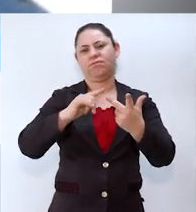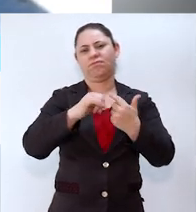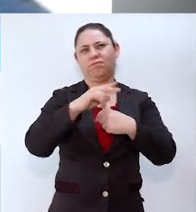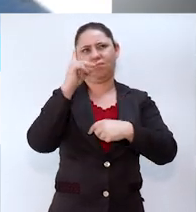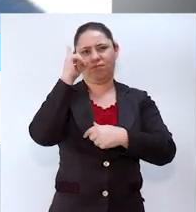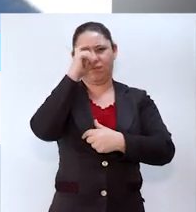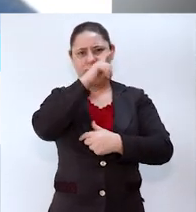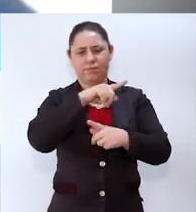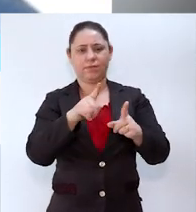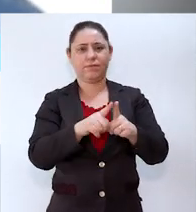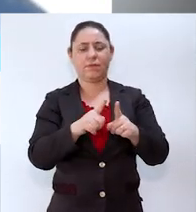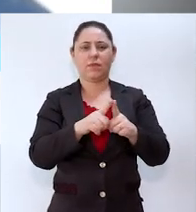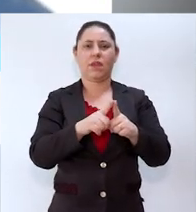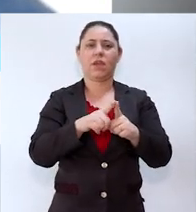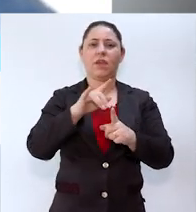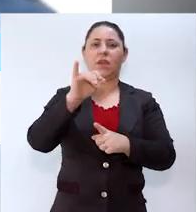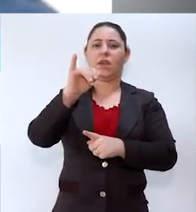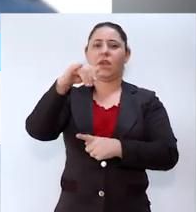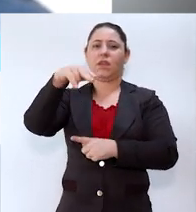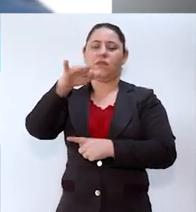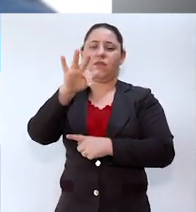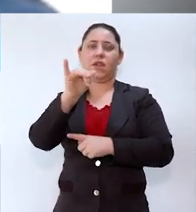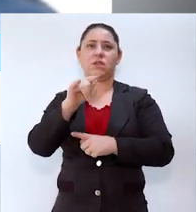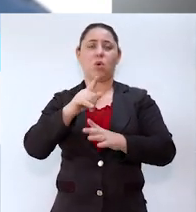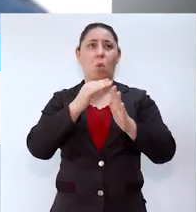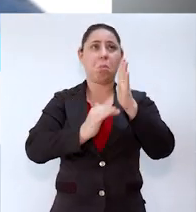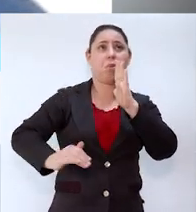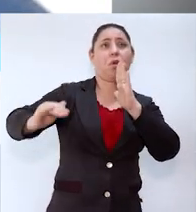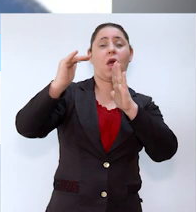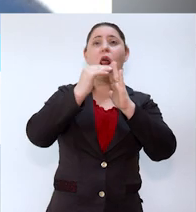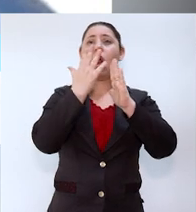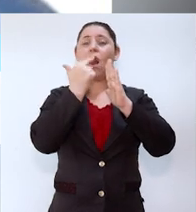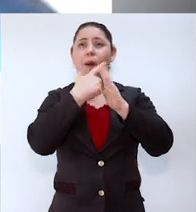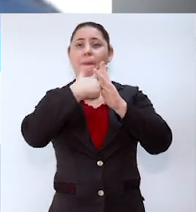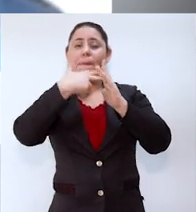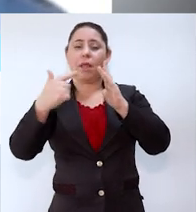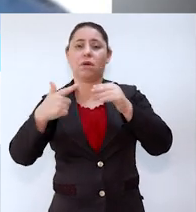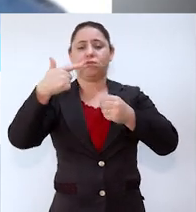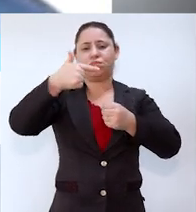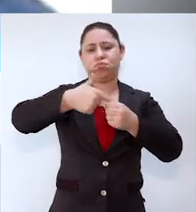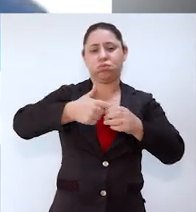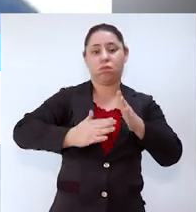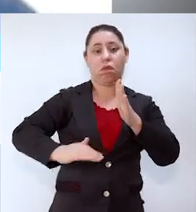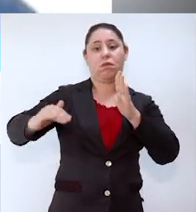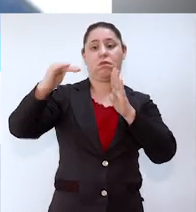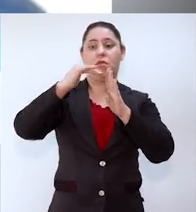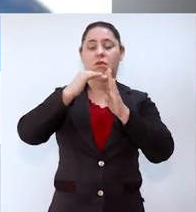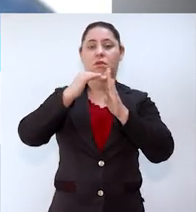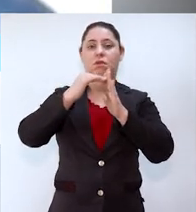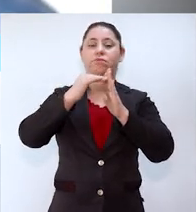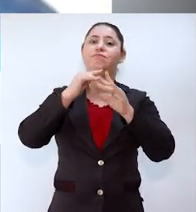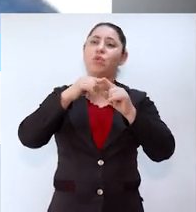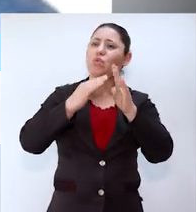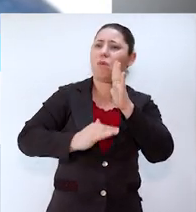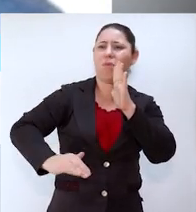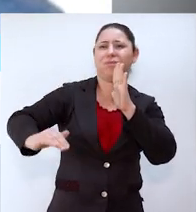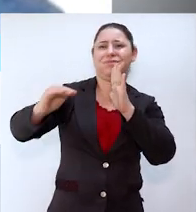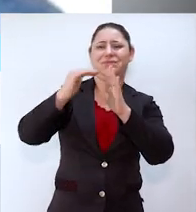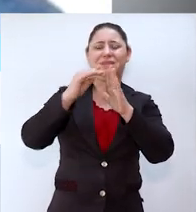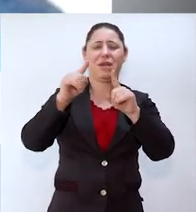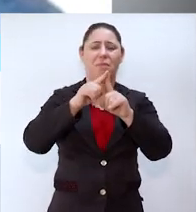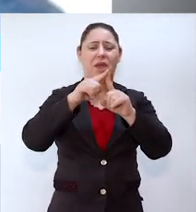de dificuldades, a inflação dos alimentos, alta no preço dos combustíveis, a